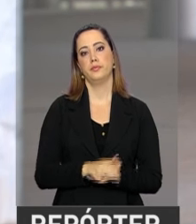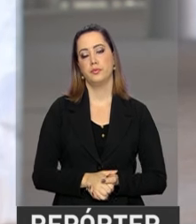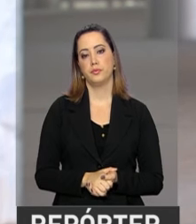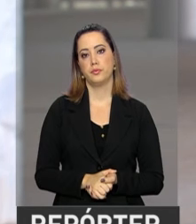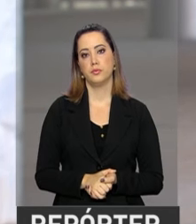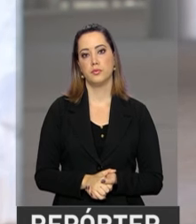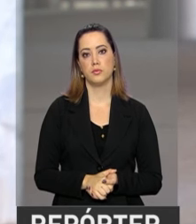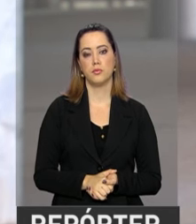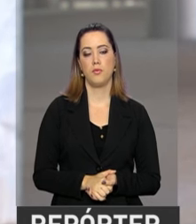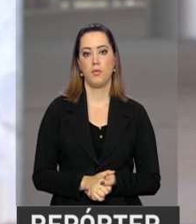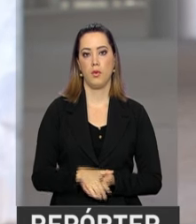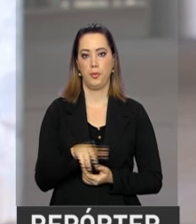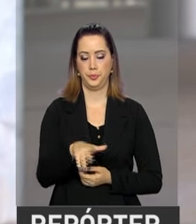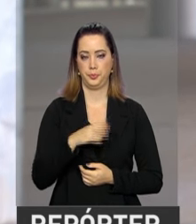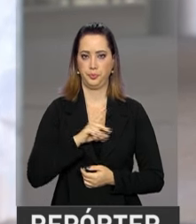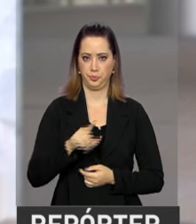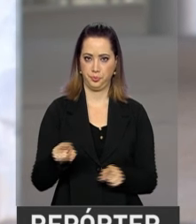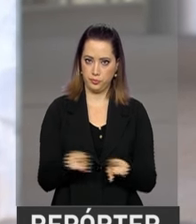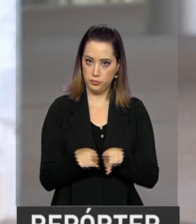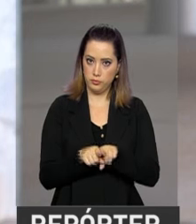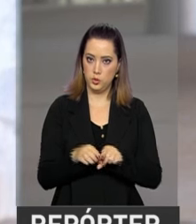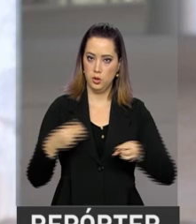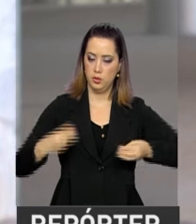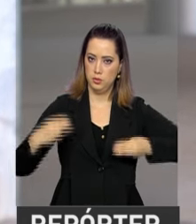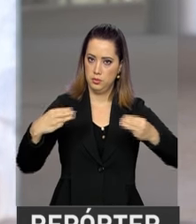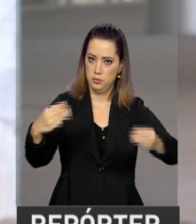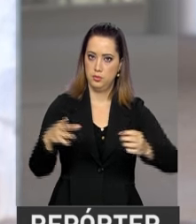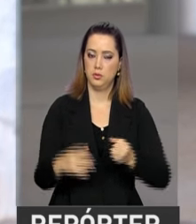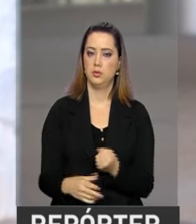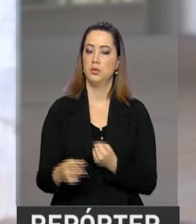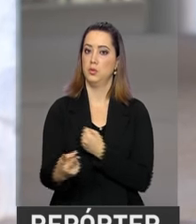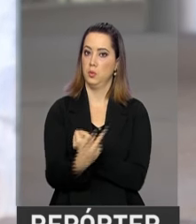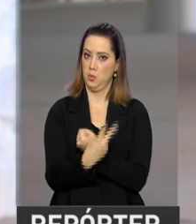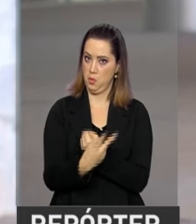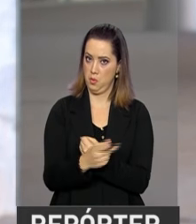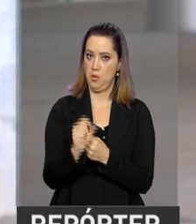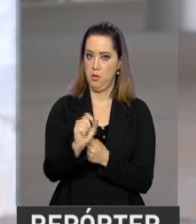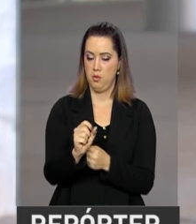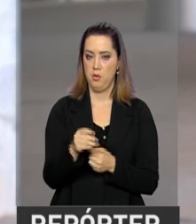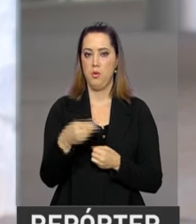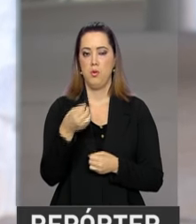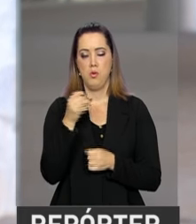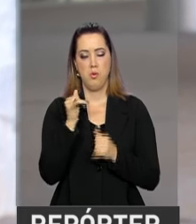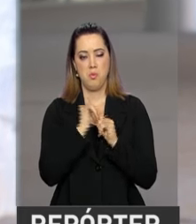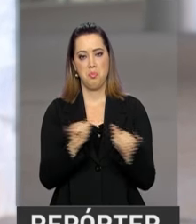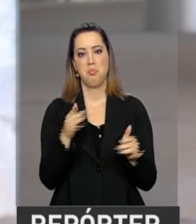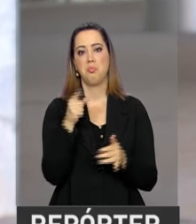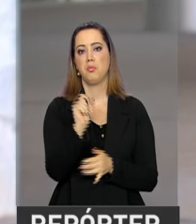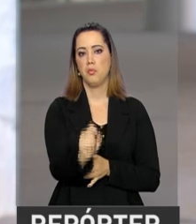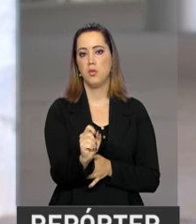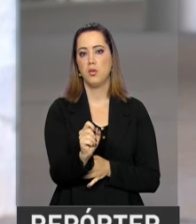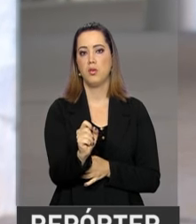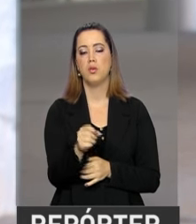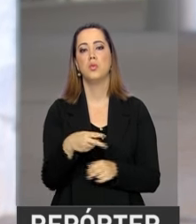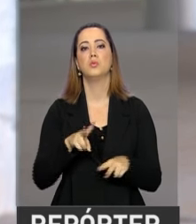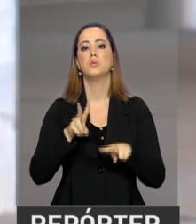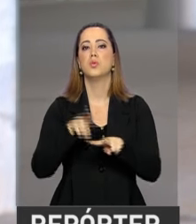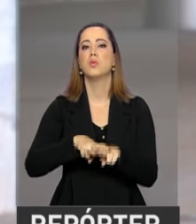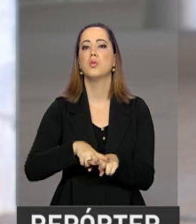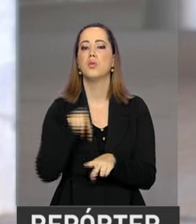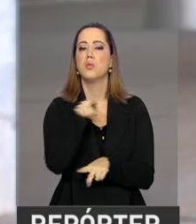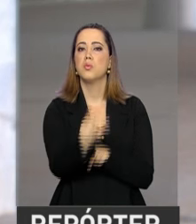Bom, e o ministro da Defesa, Raul Jungmann, também comentou a prisão dos supostos terroristas. Raul Jungmann tem